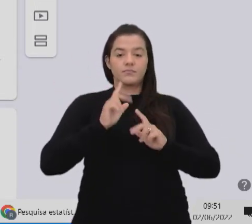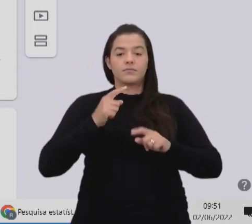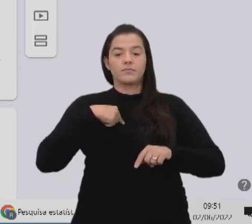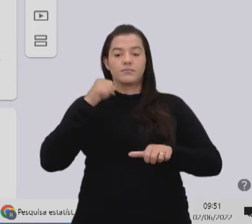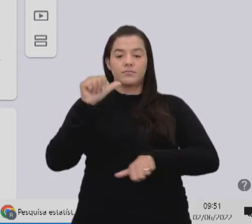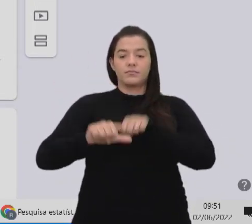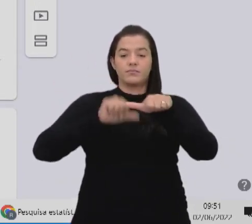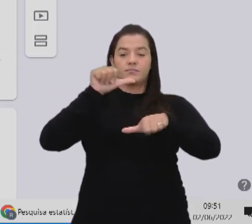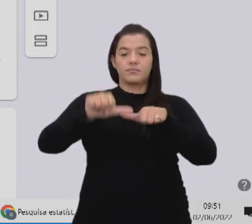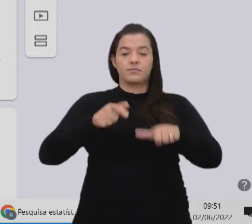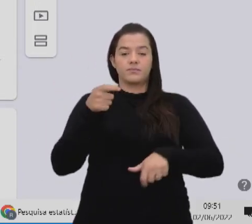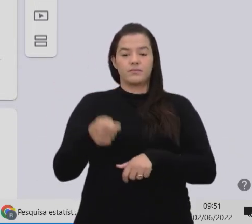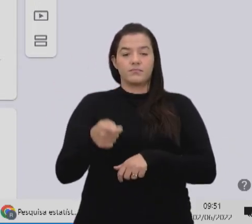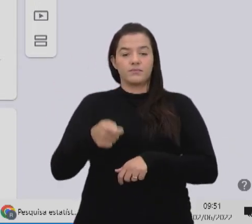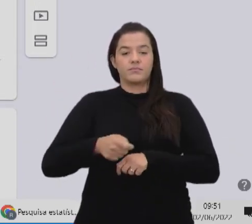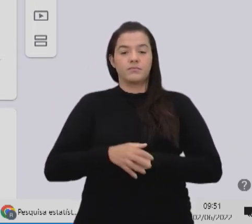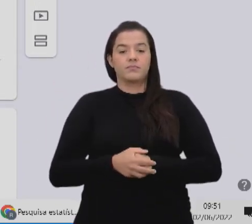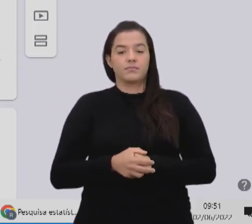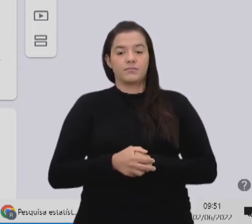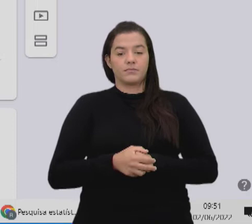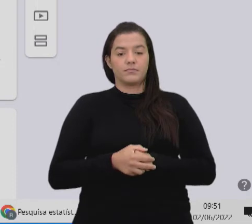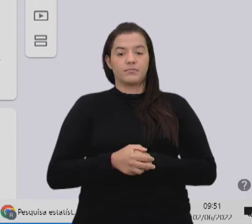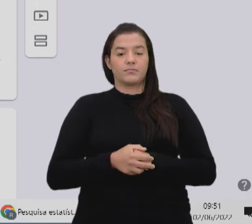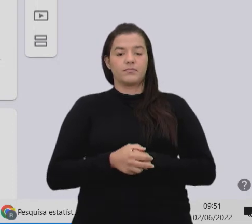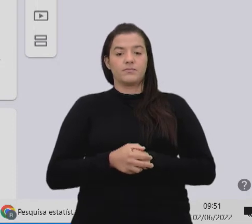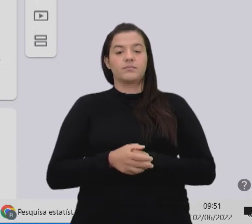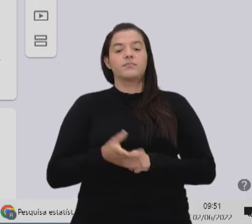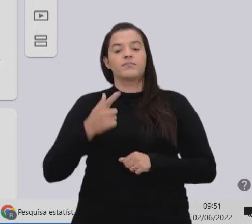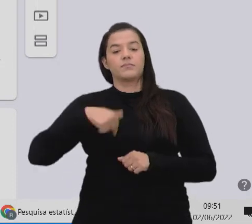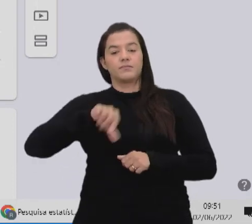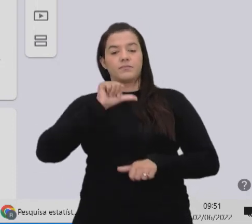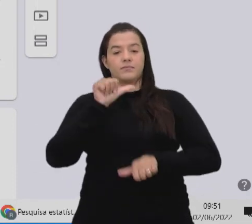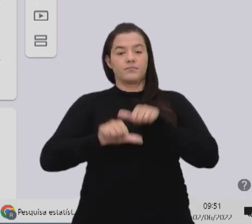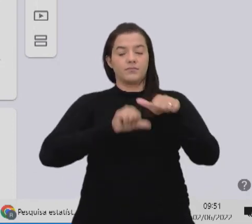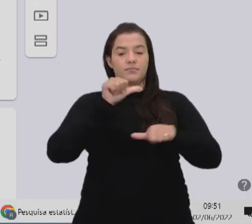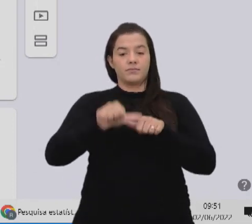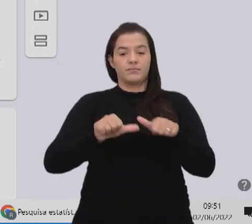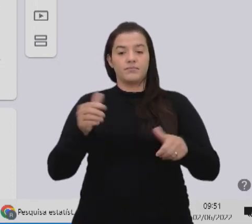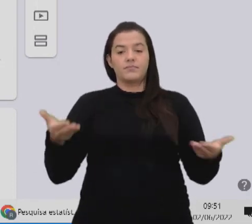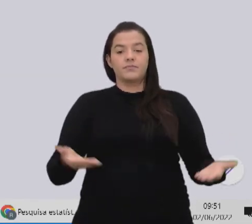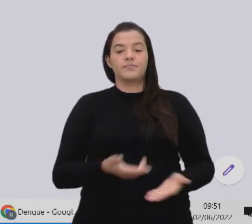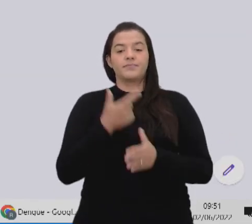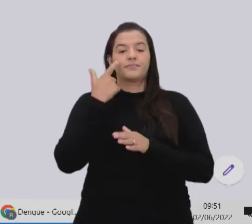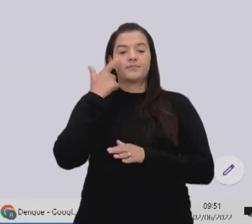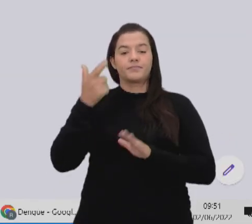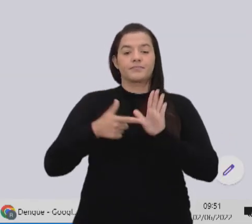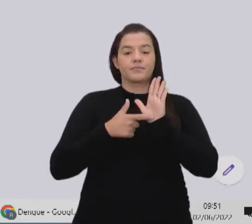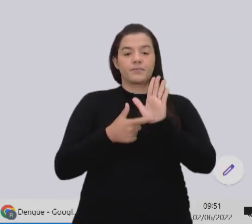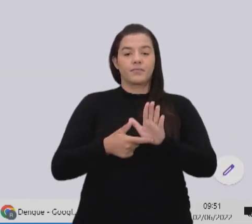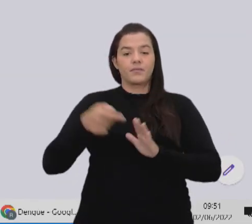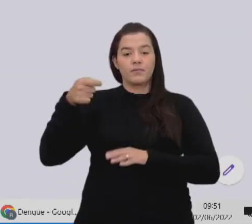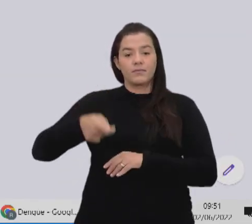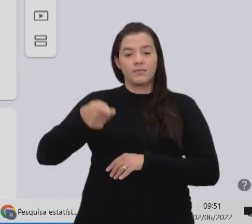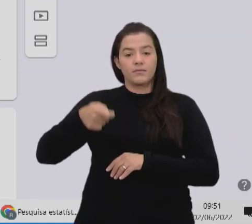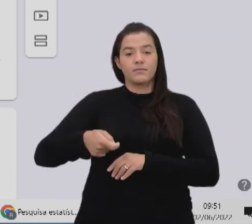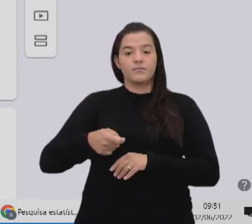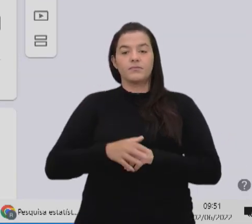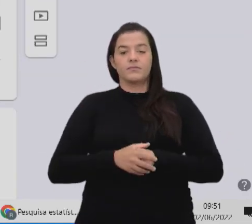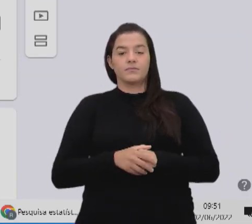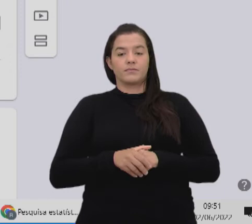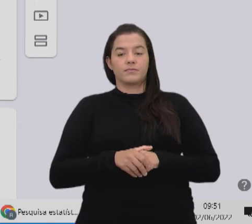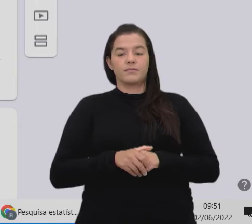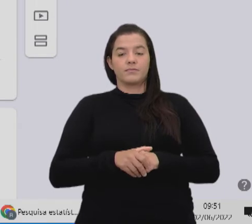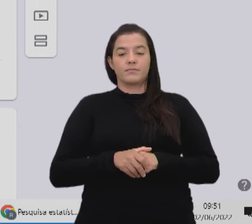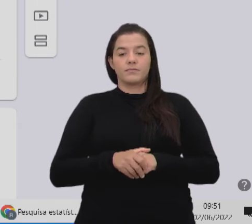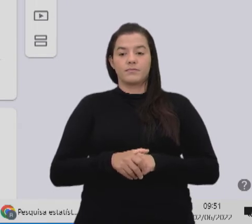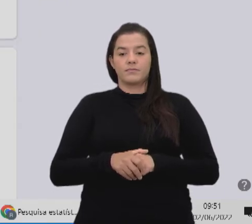mudar para obrigatório, ó. Ah, tá vendo? Tá vendo? Mudei para obrigatório. Vamos ver se ele vai aparecer lá no obrigatório. Não, porque eu não salvei, né? Tem que